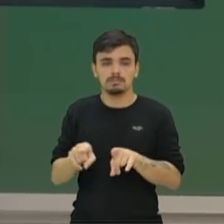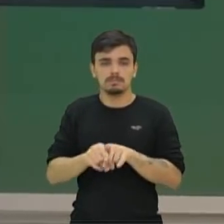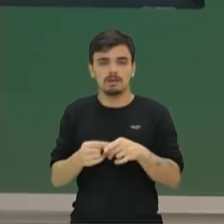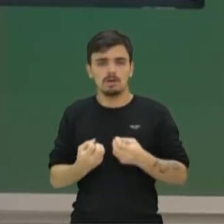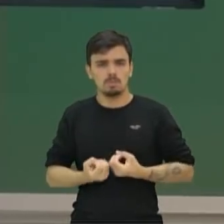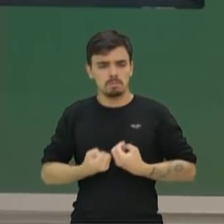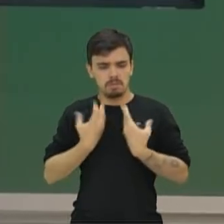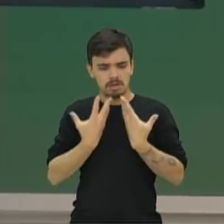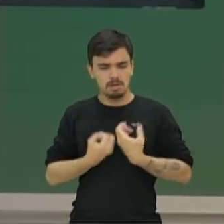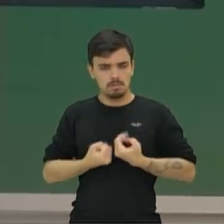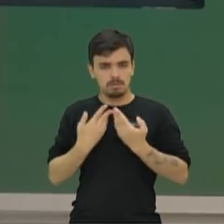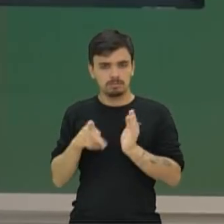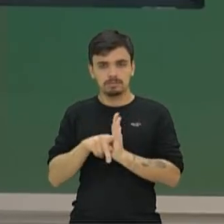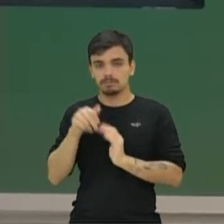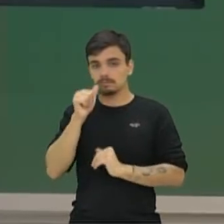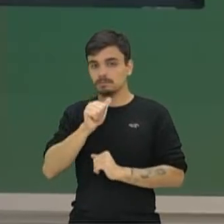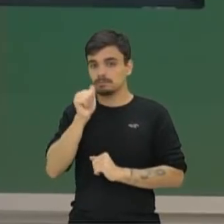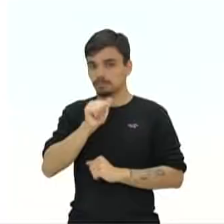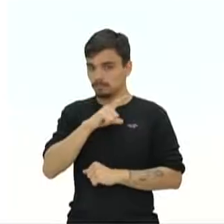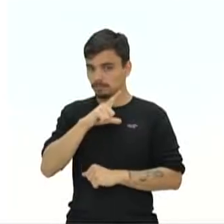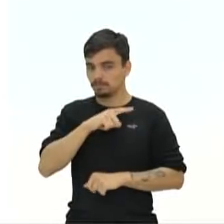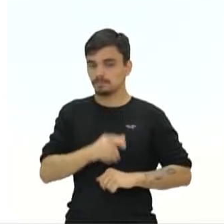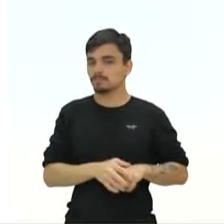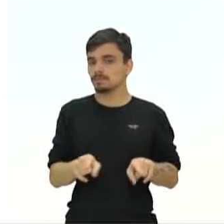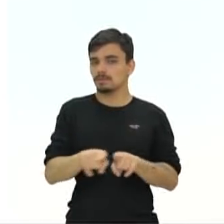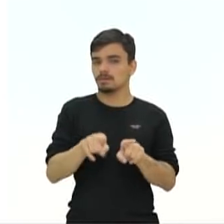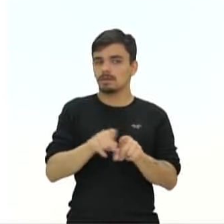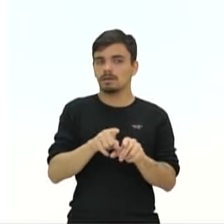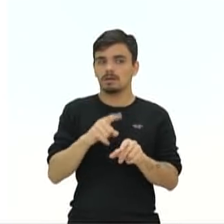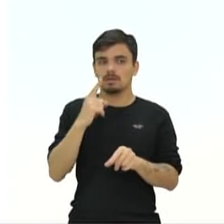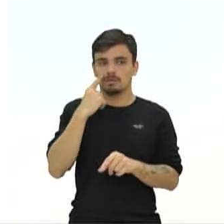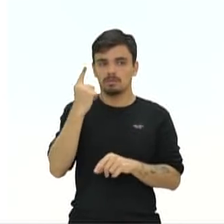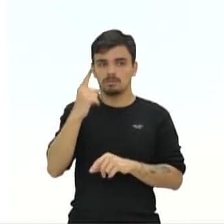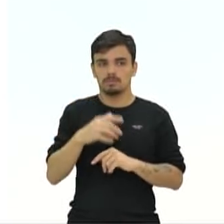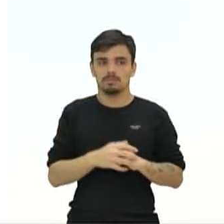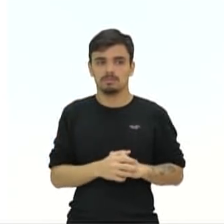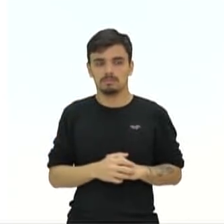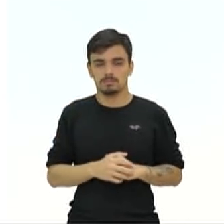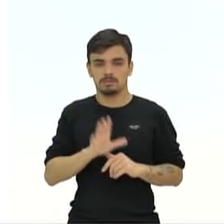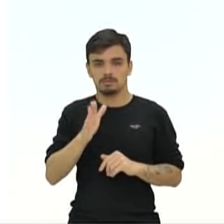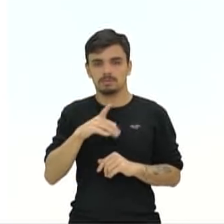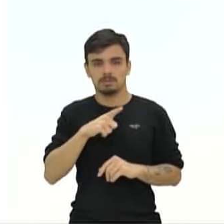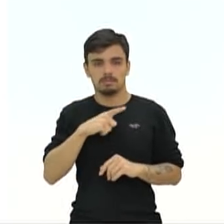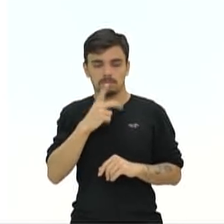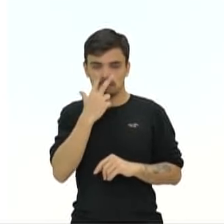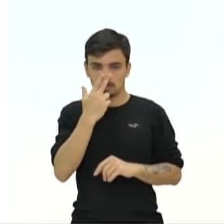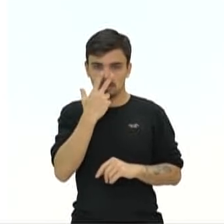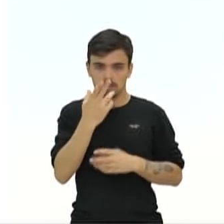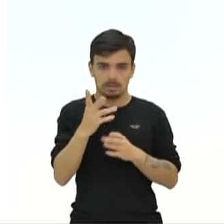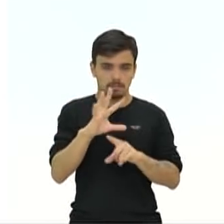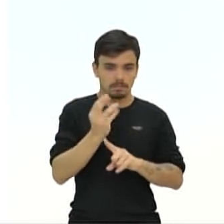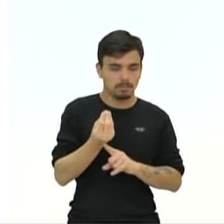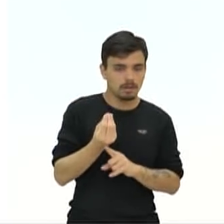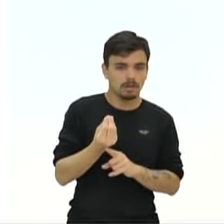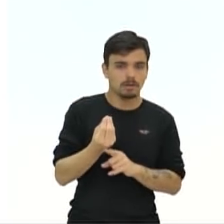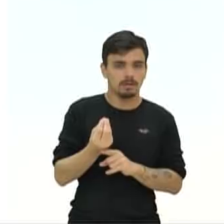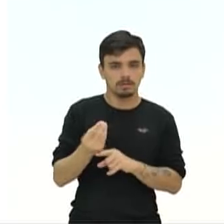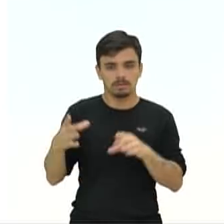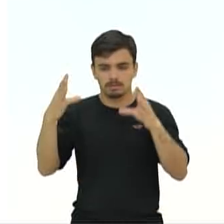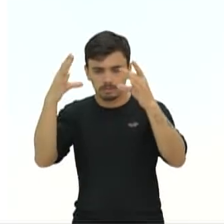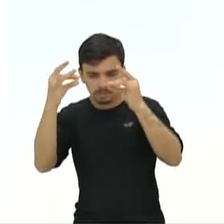das mulheres, tá vendo? O nu, que já começava a aparecer o nu artístico, né? Os detalhes